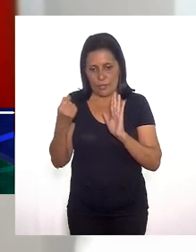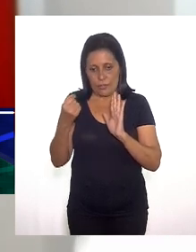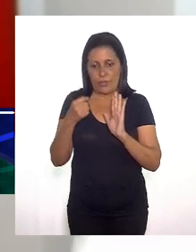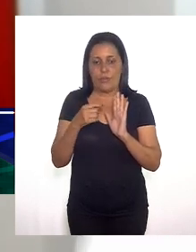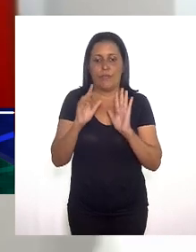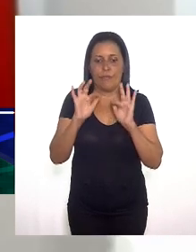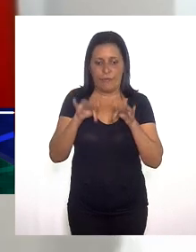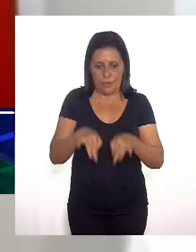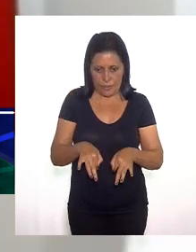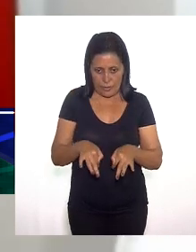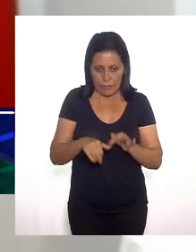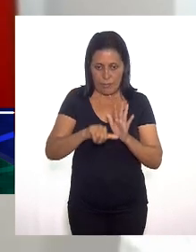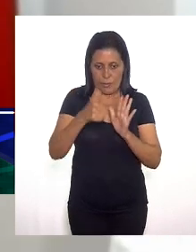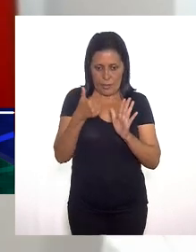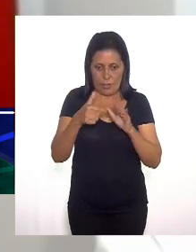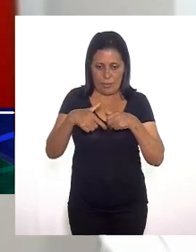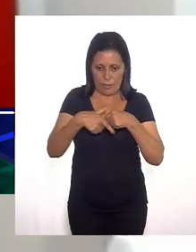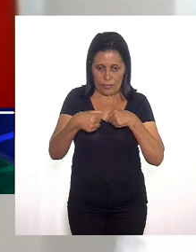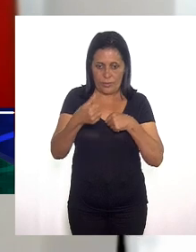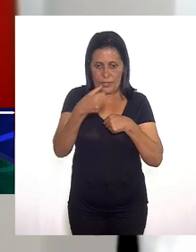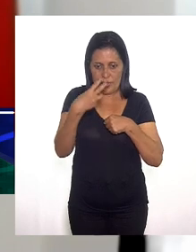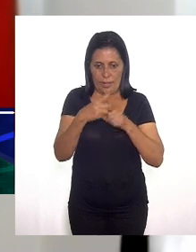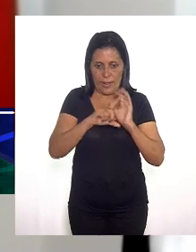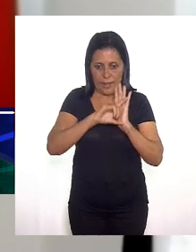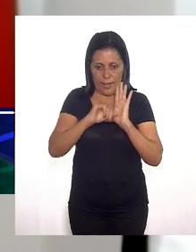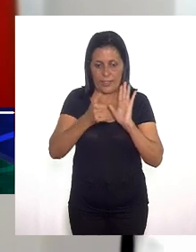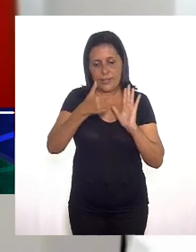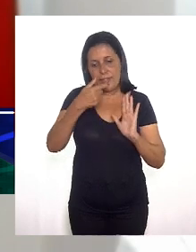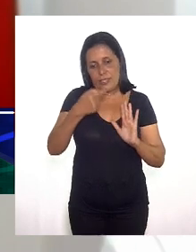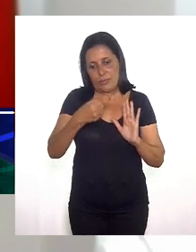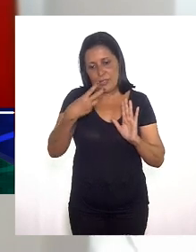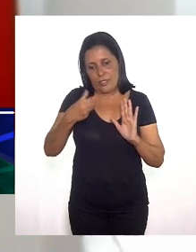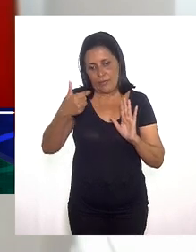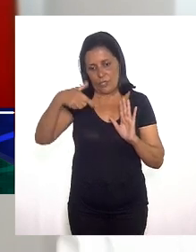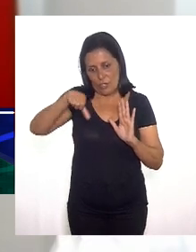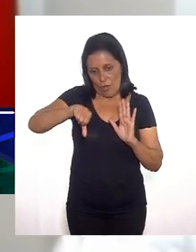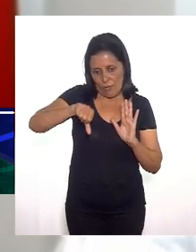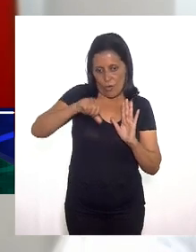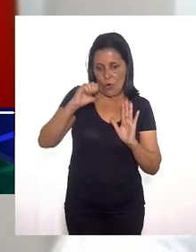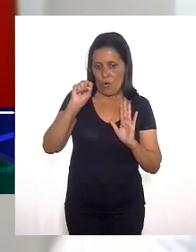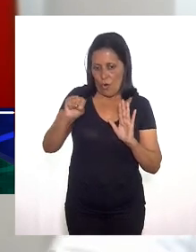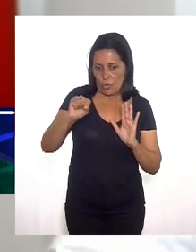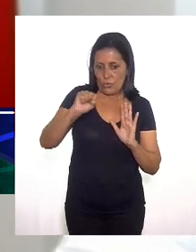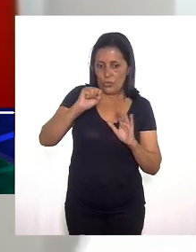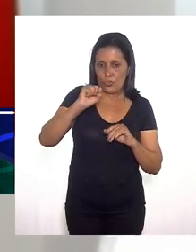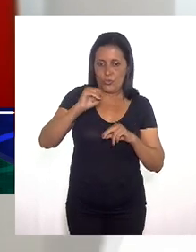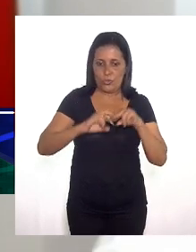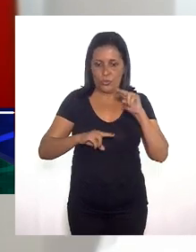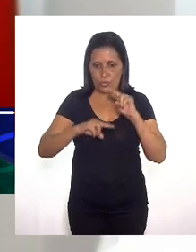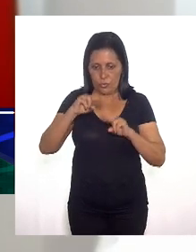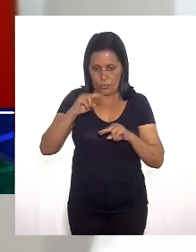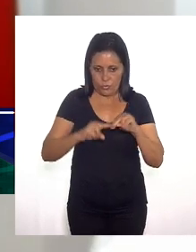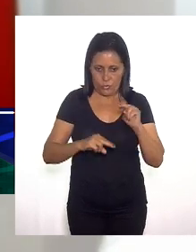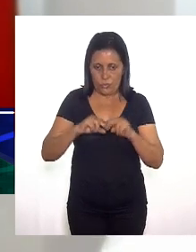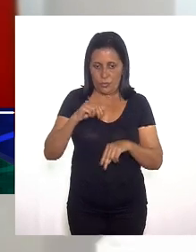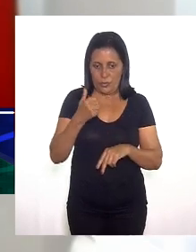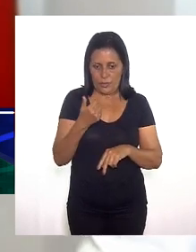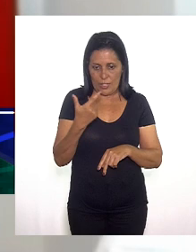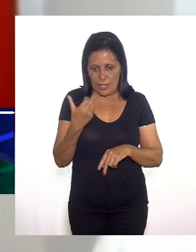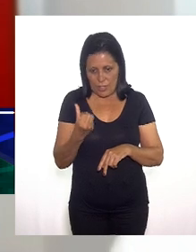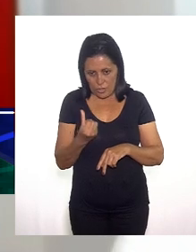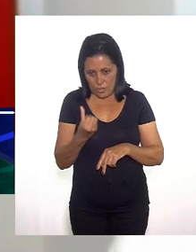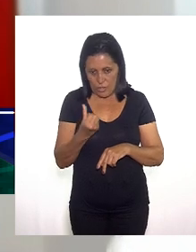altera o inciso 1º do artigo 3º da lei 7.329, de 8 de julho de 16.